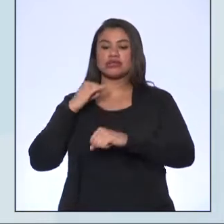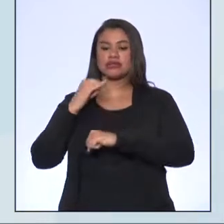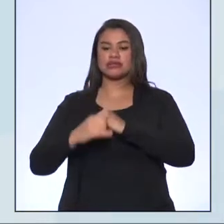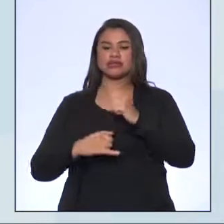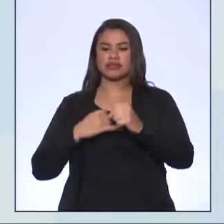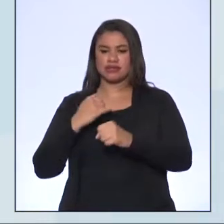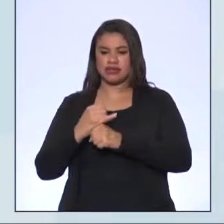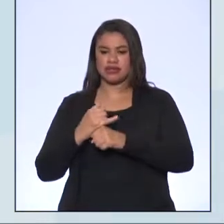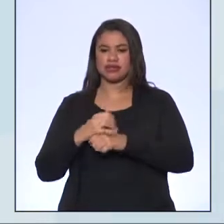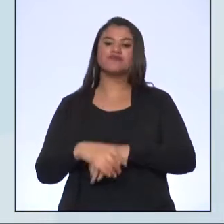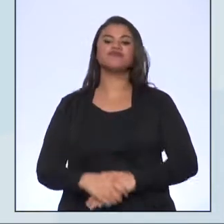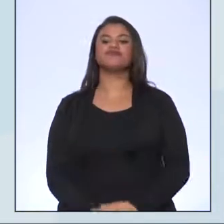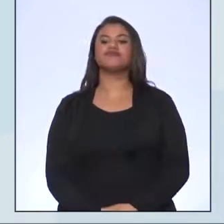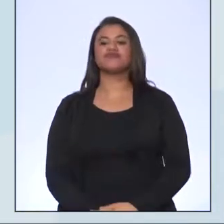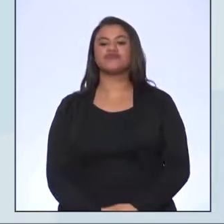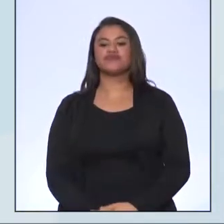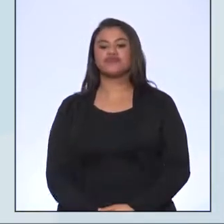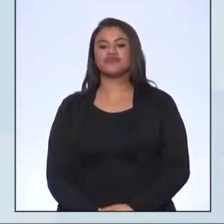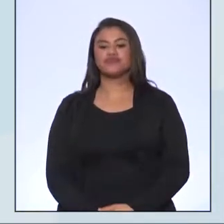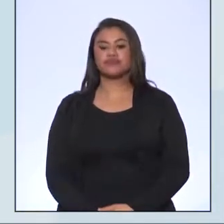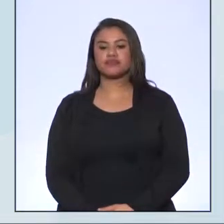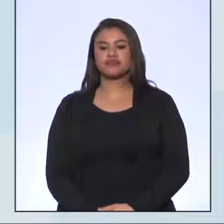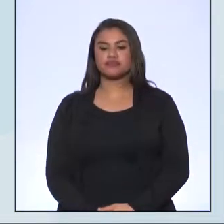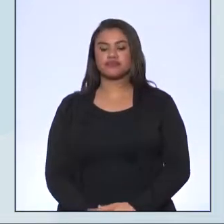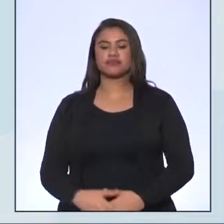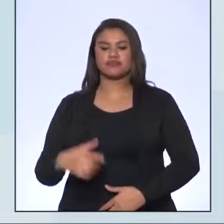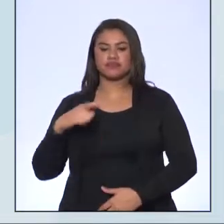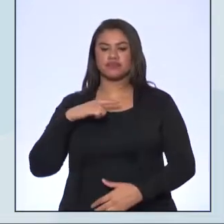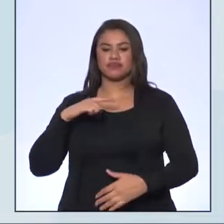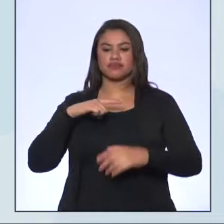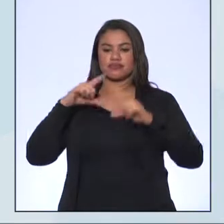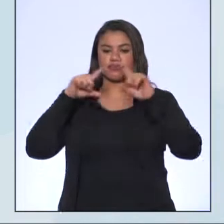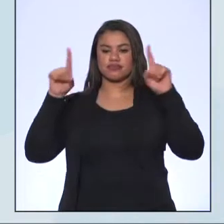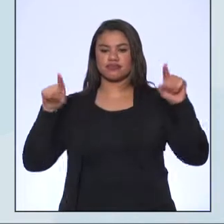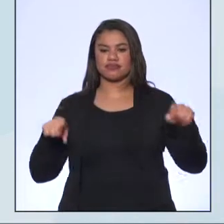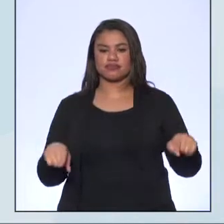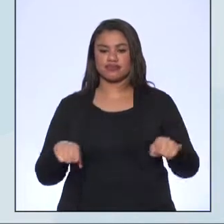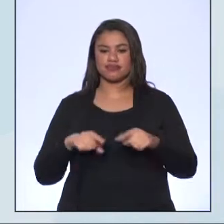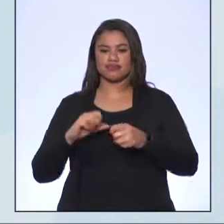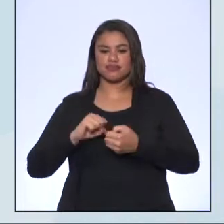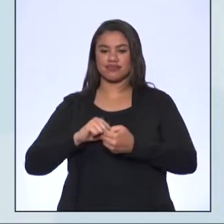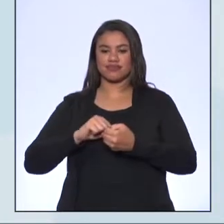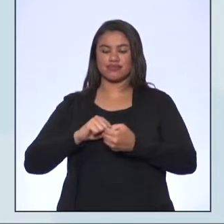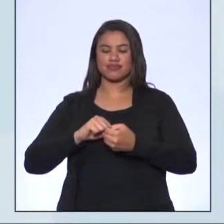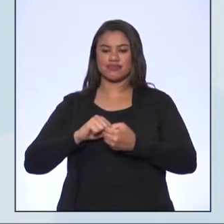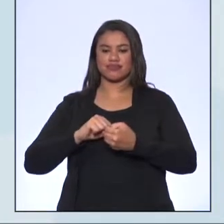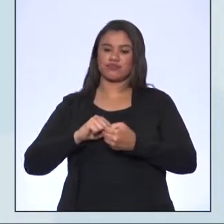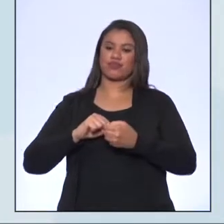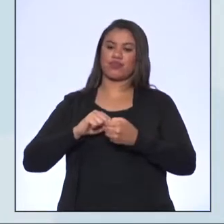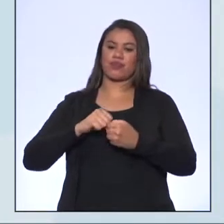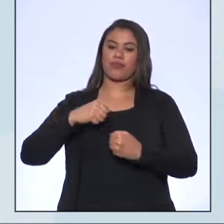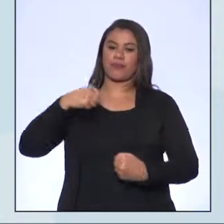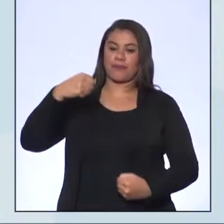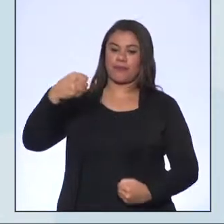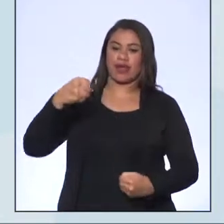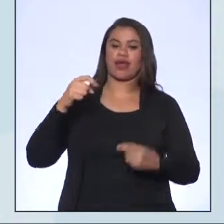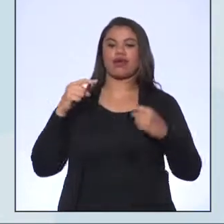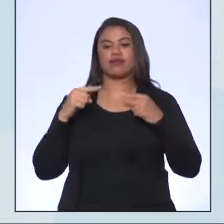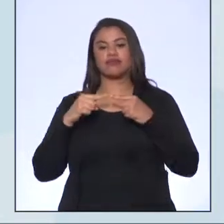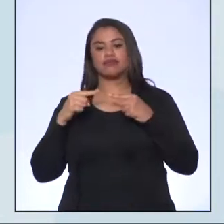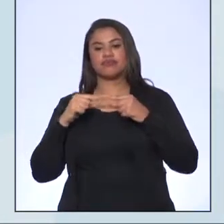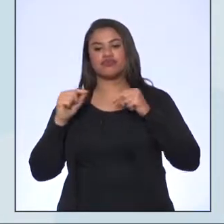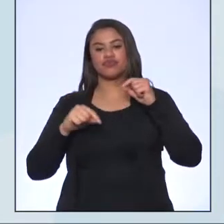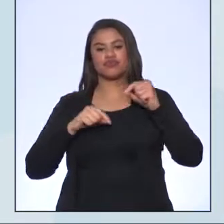da internet, tá? Então, a gente traz aqui o mapa da divisão dos continentes para vocês relembrarem de